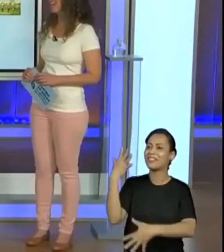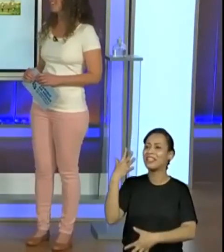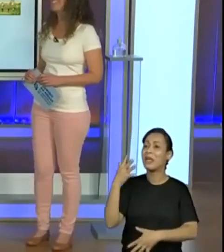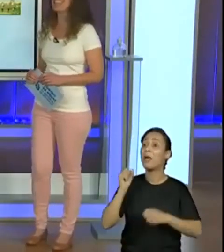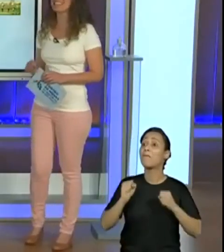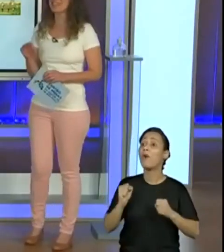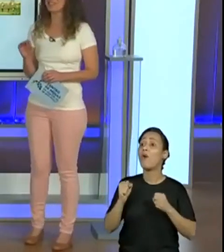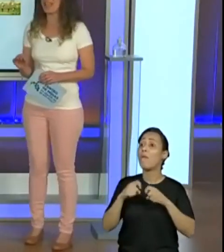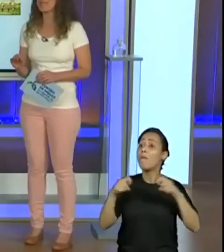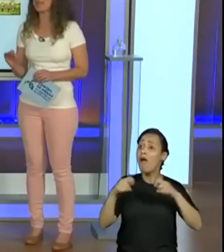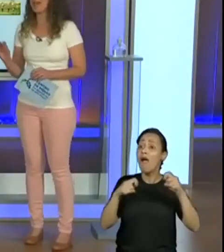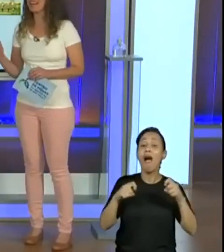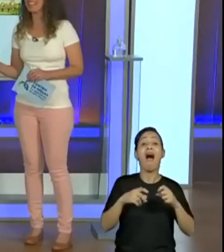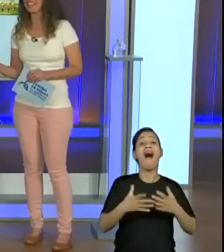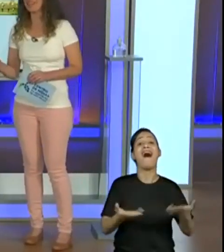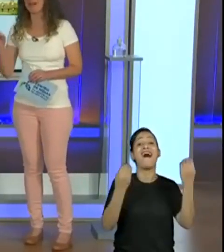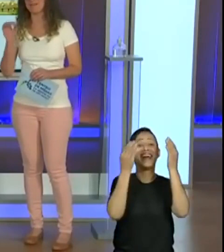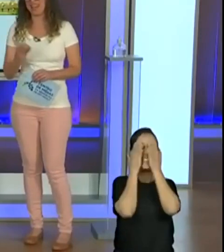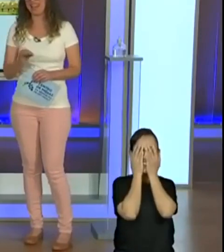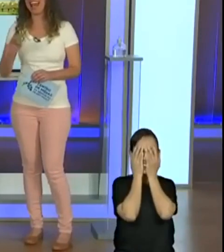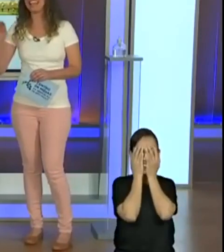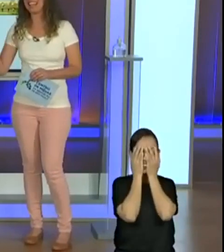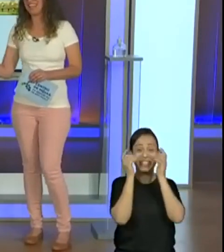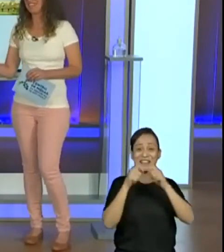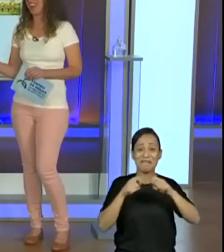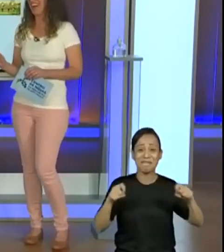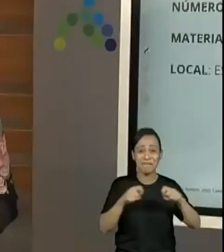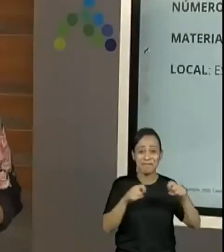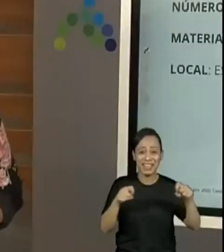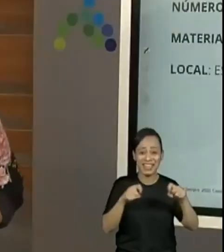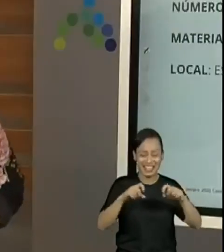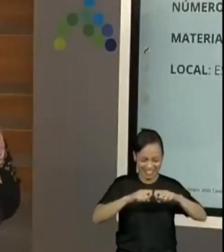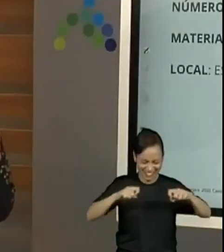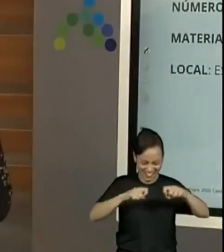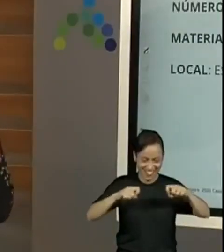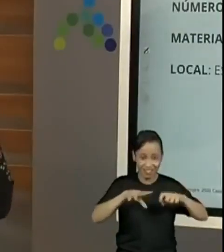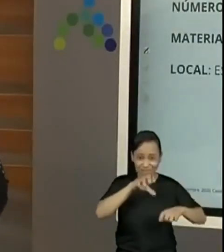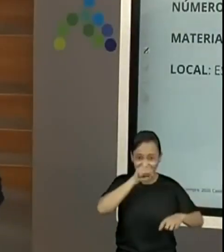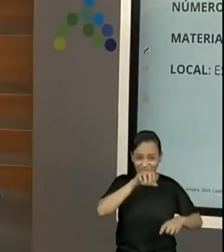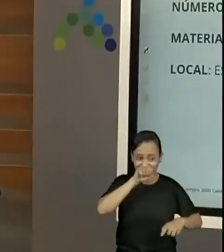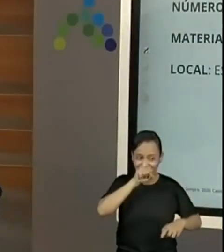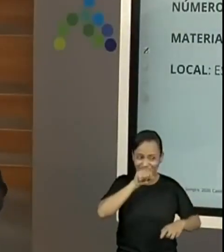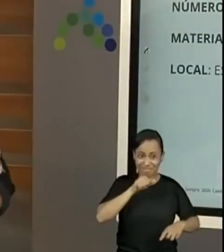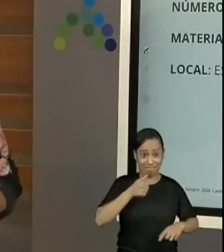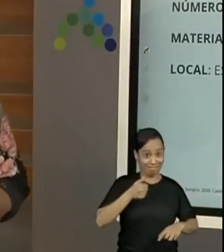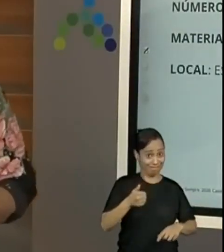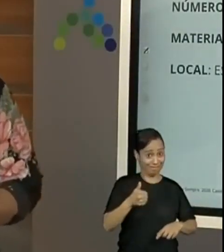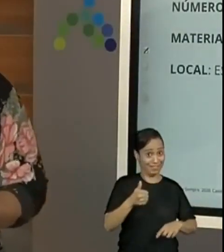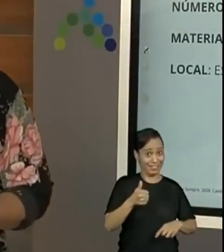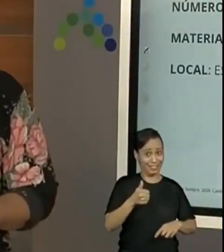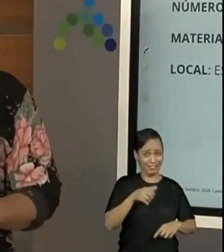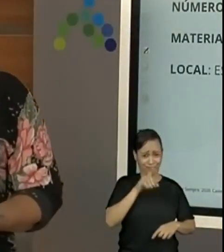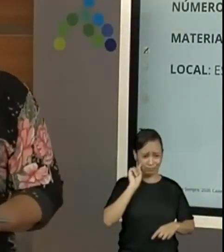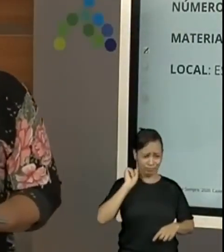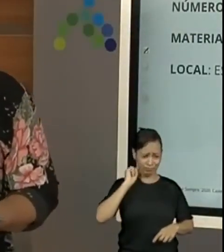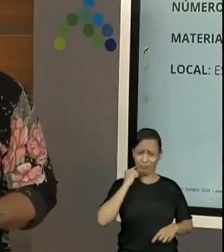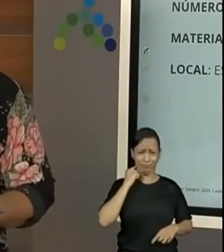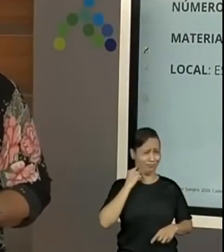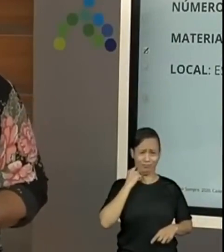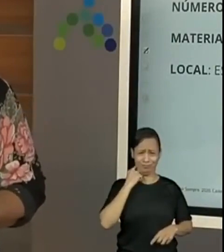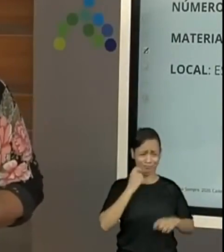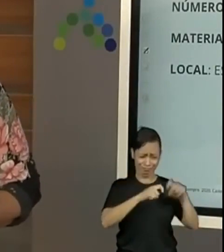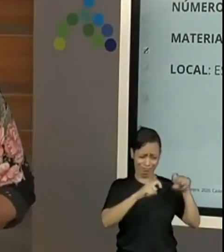uma meia, mas eles estão sempre marcando uma meia limpa. Meia limpa, muito bom. Turminha, um